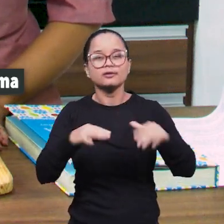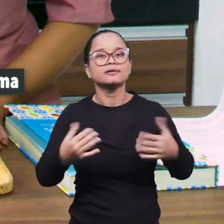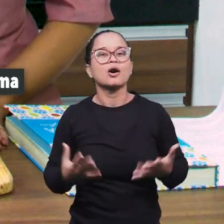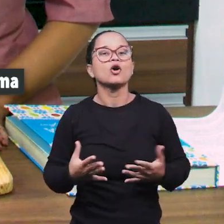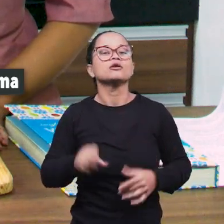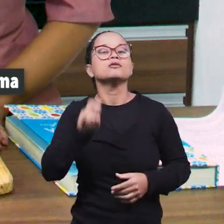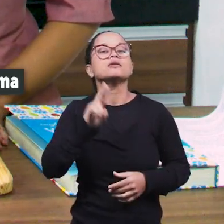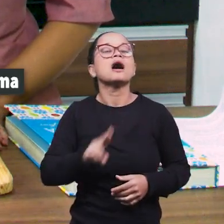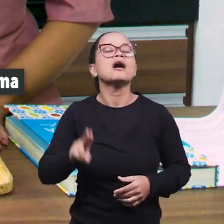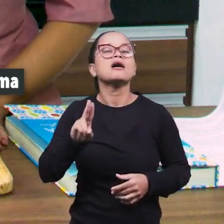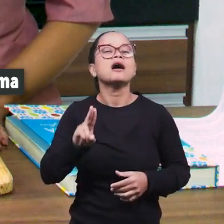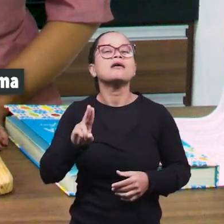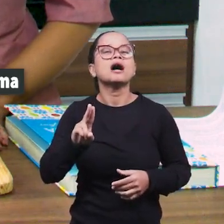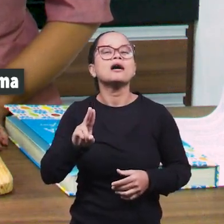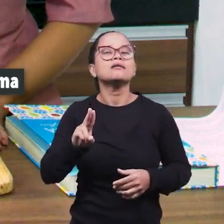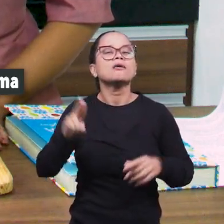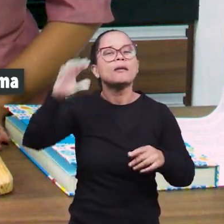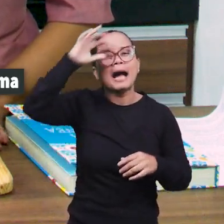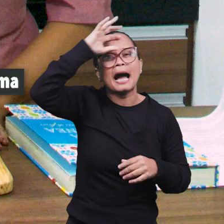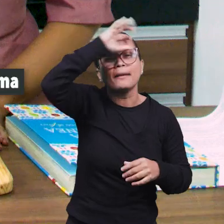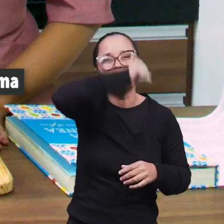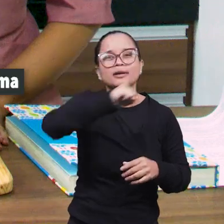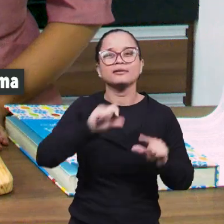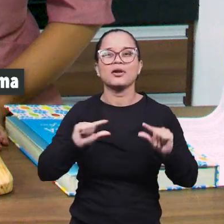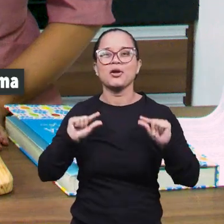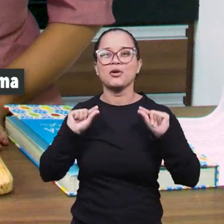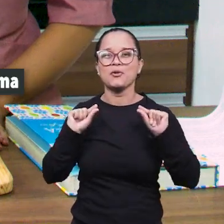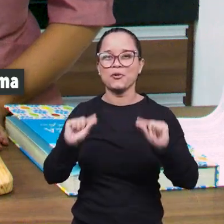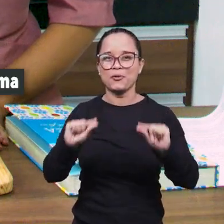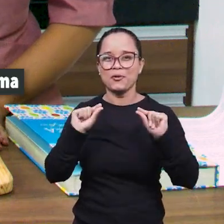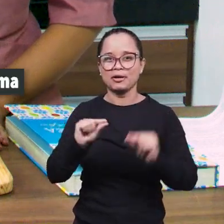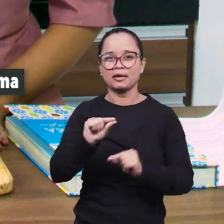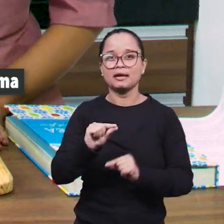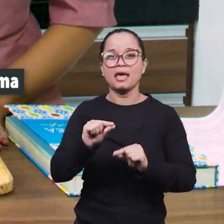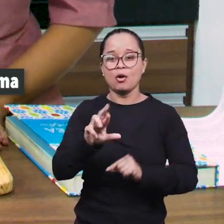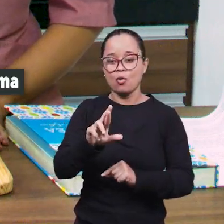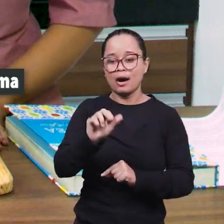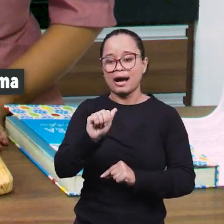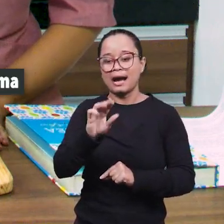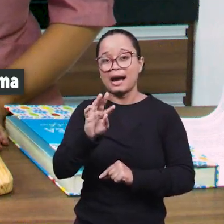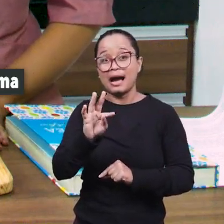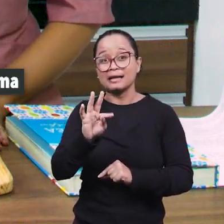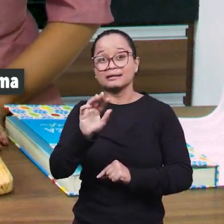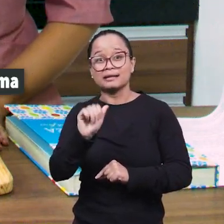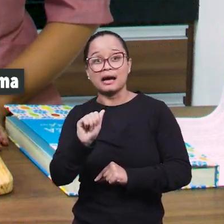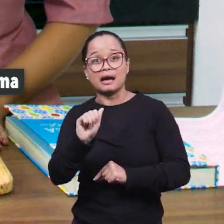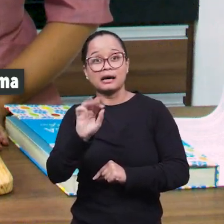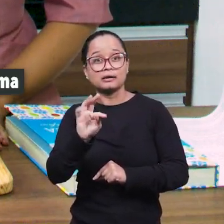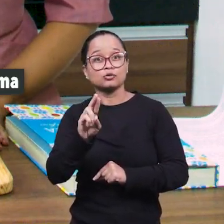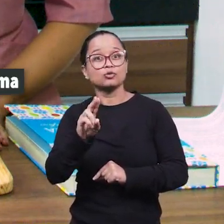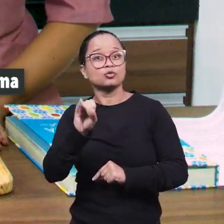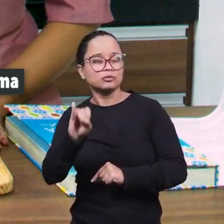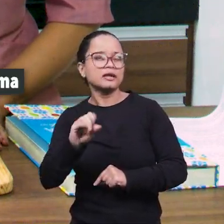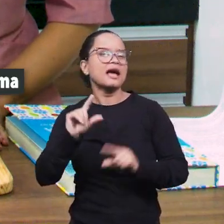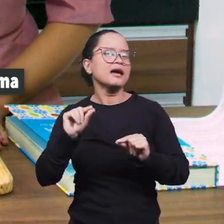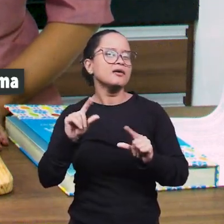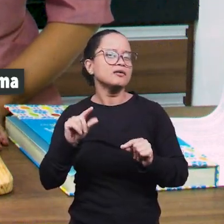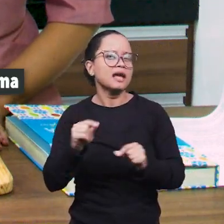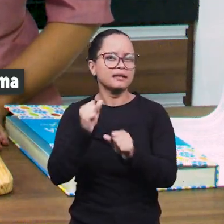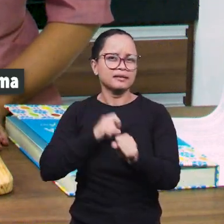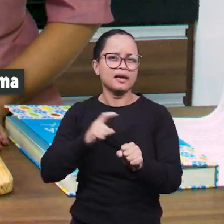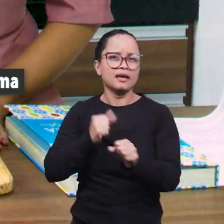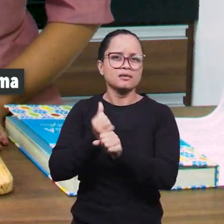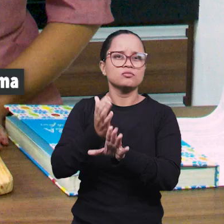um delicioso ratatouille. Ratatouille nada mais é do que uma mistura de vegetais em que a gente leva ao